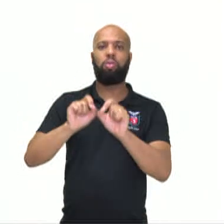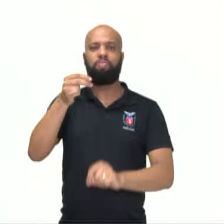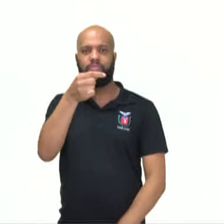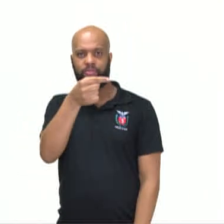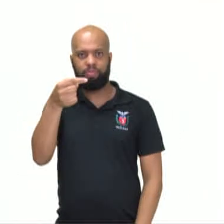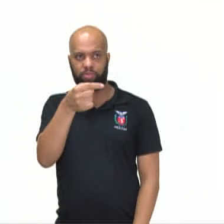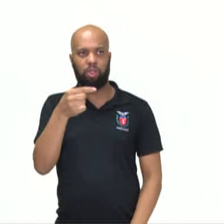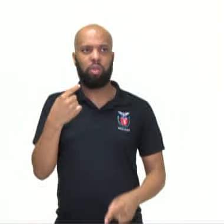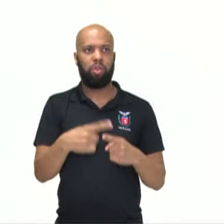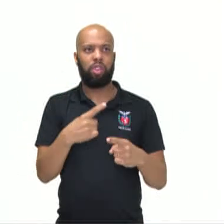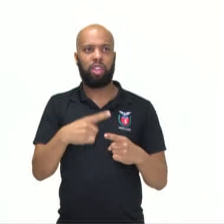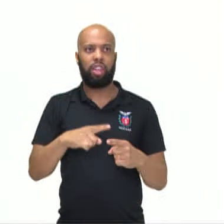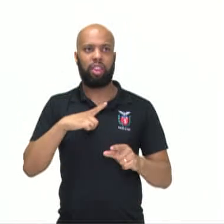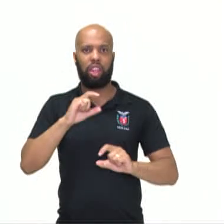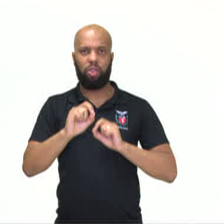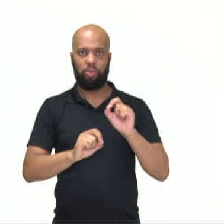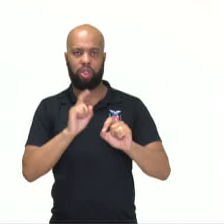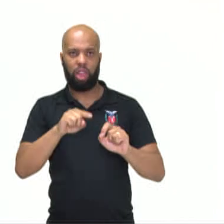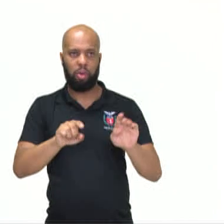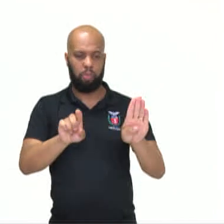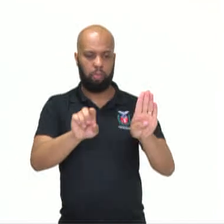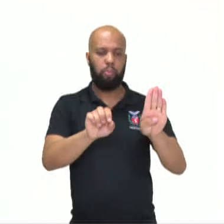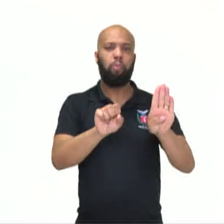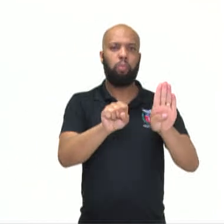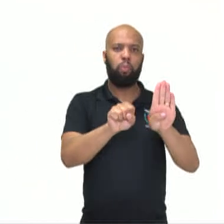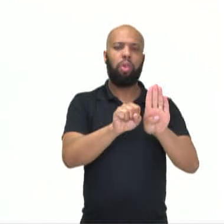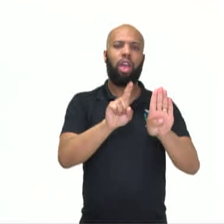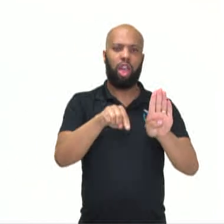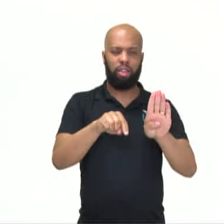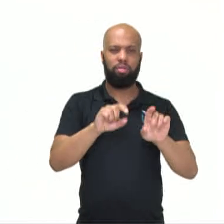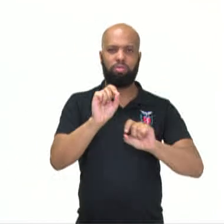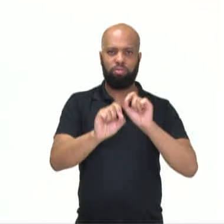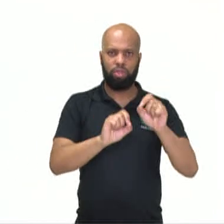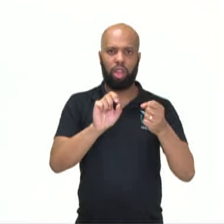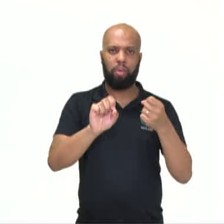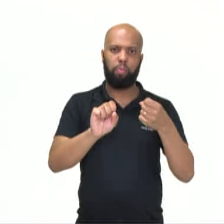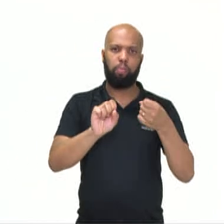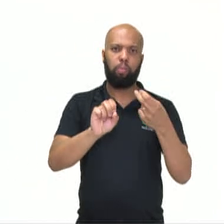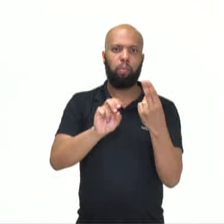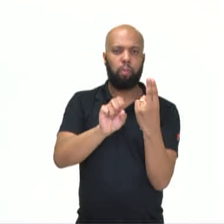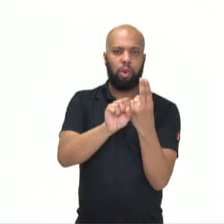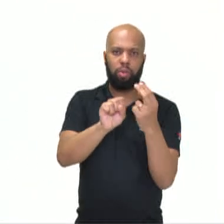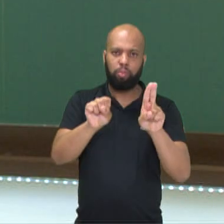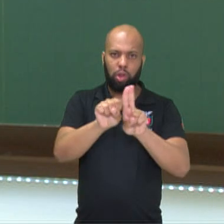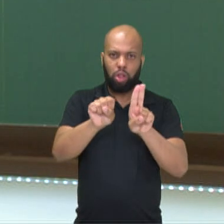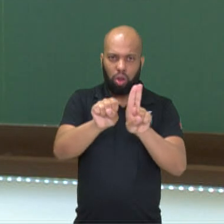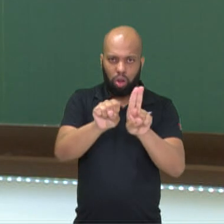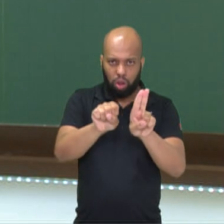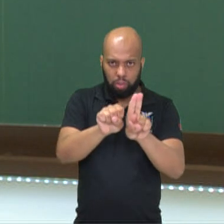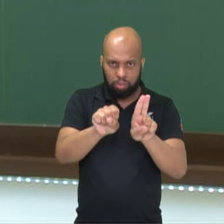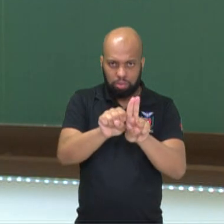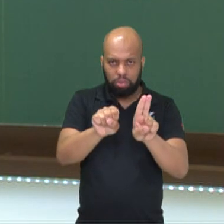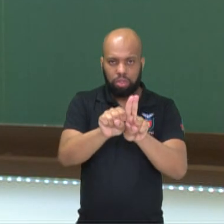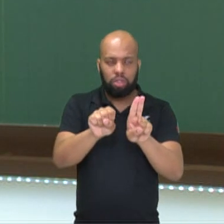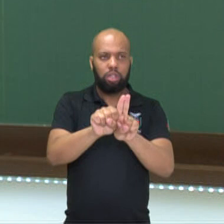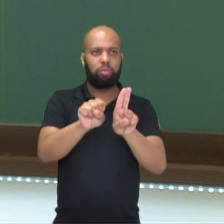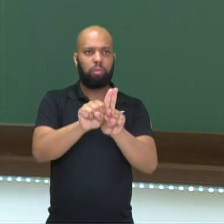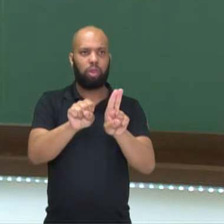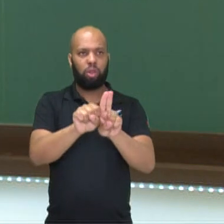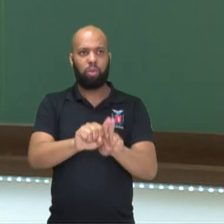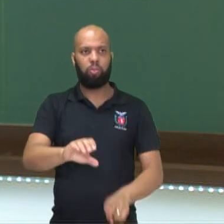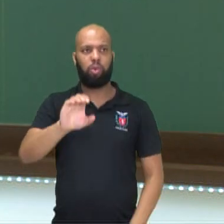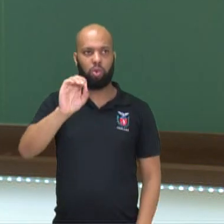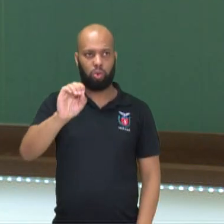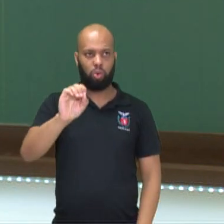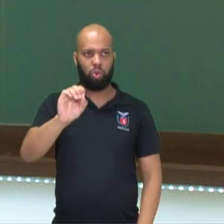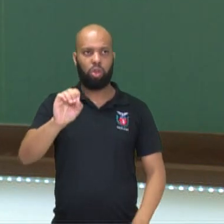na junção do pronome oblíquo o ao verbo chamar. Aqui, ó, chamar algo, chamar alguém,